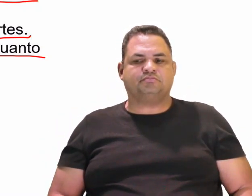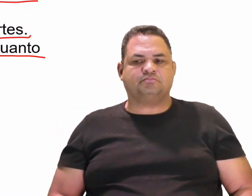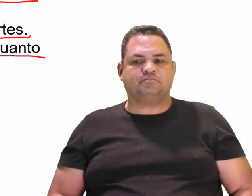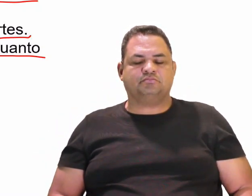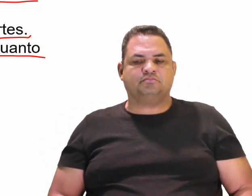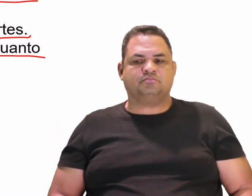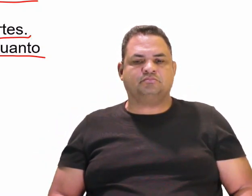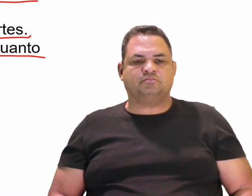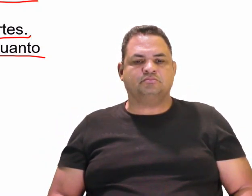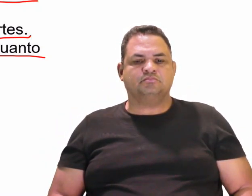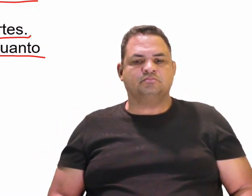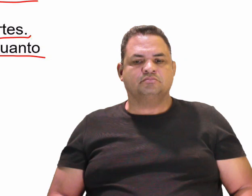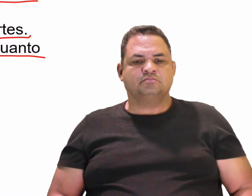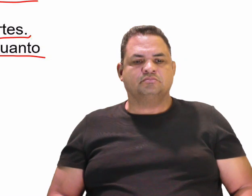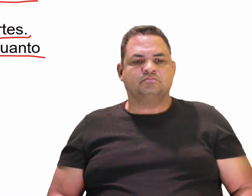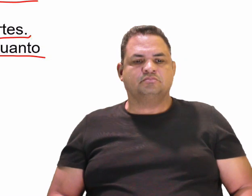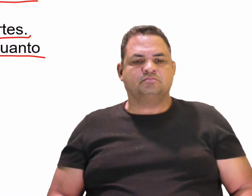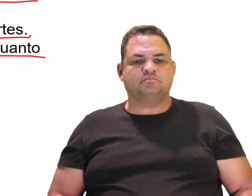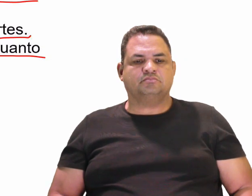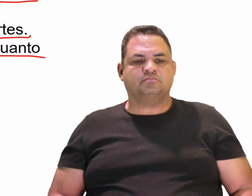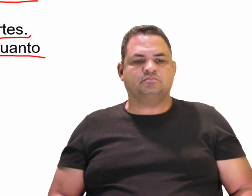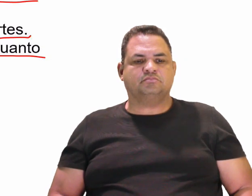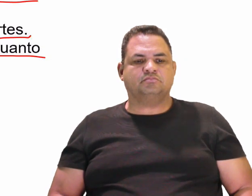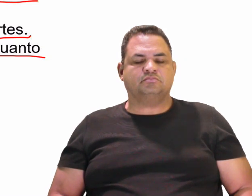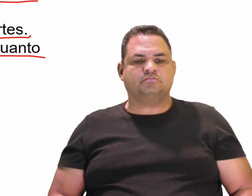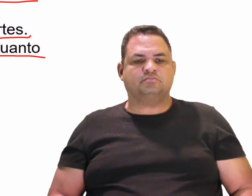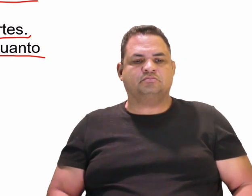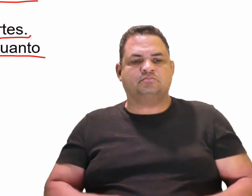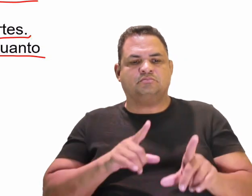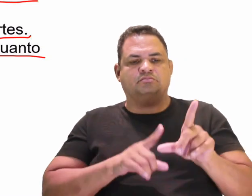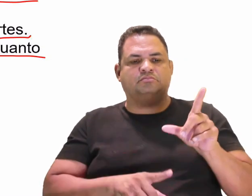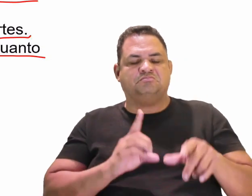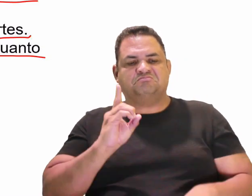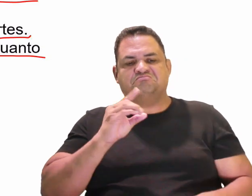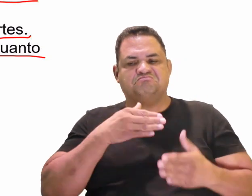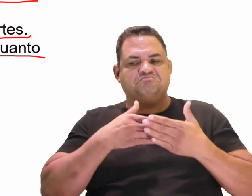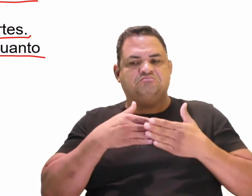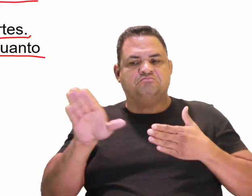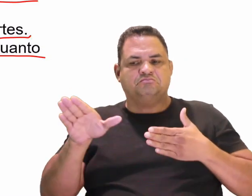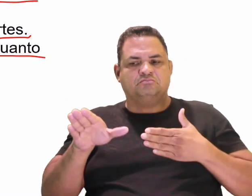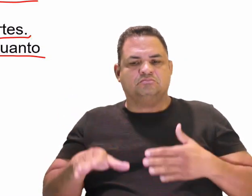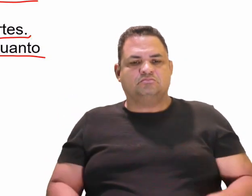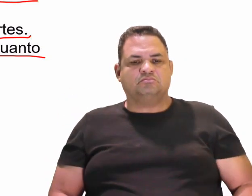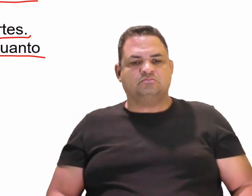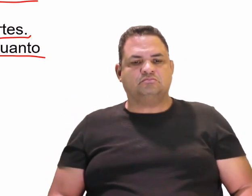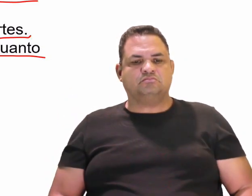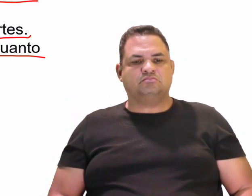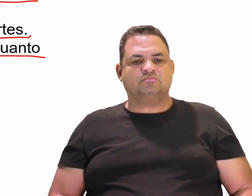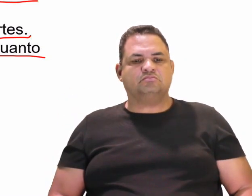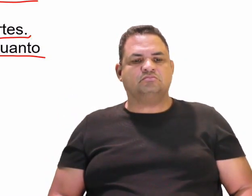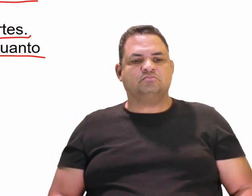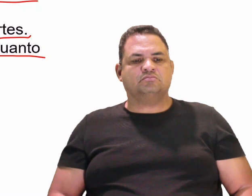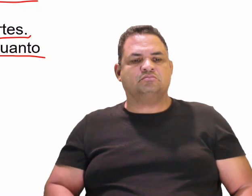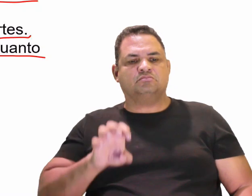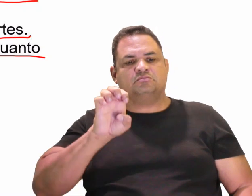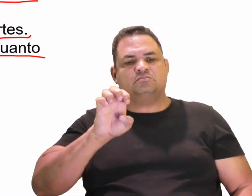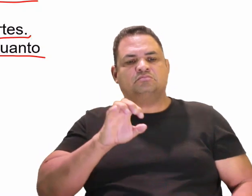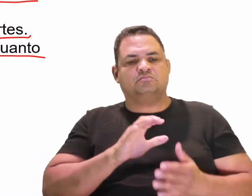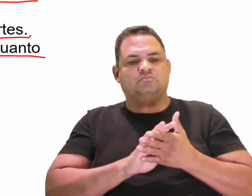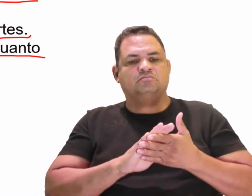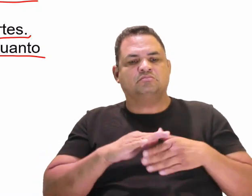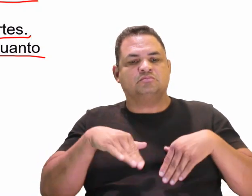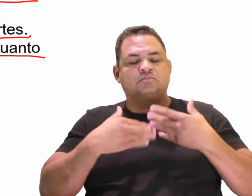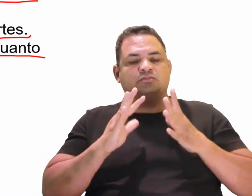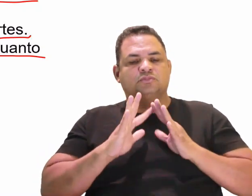duas alternativas que não faz muito sentido, né? Então essa letra D aí eu já nem vou dar muita moral para ela. A letra E.